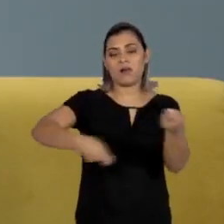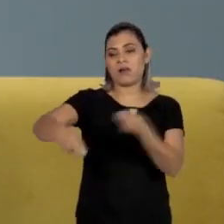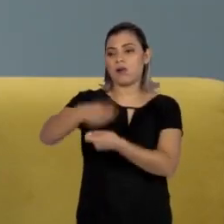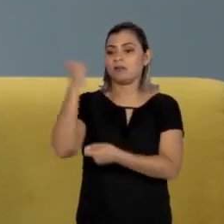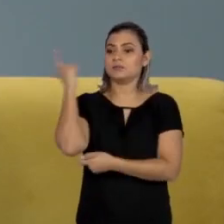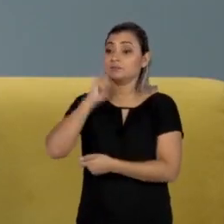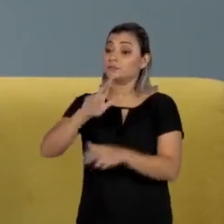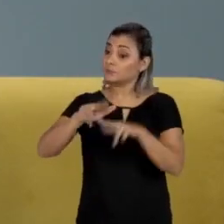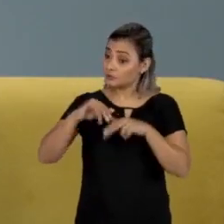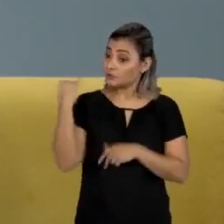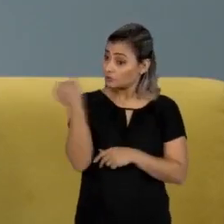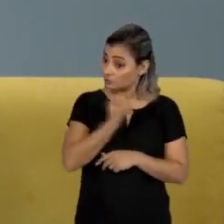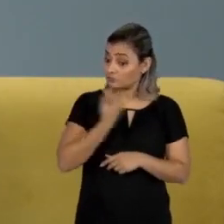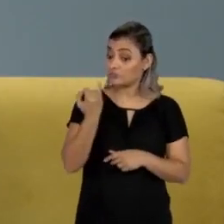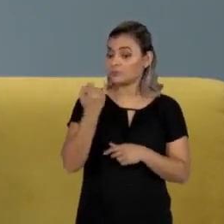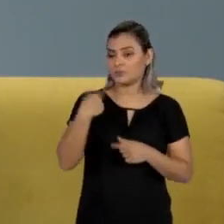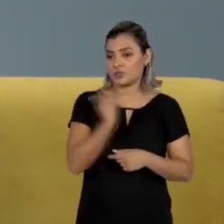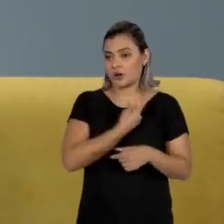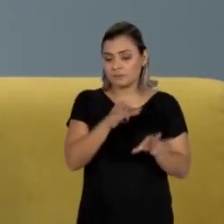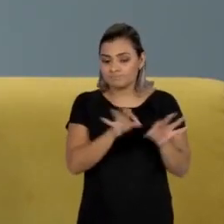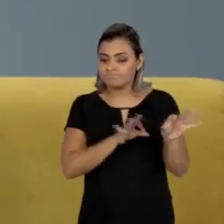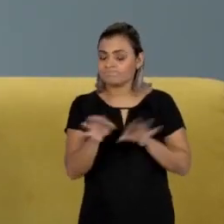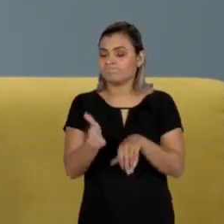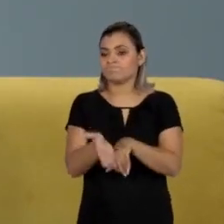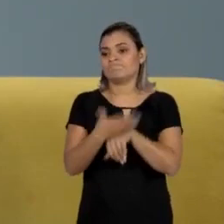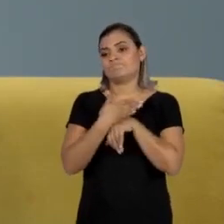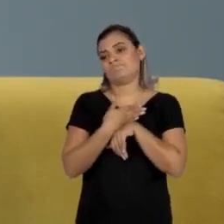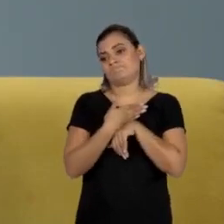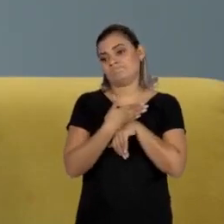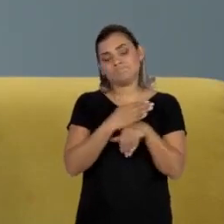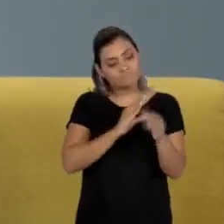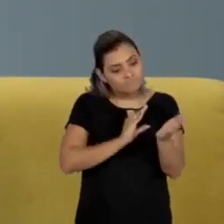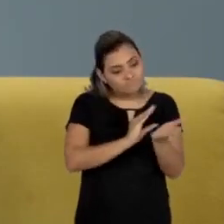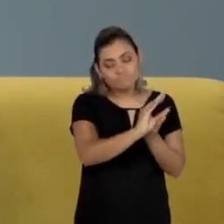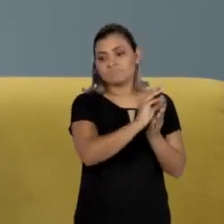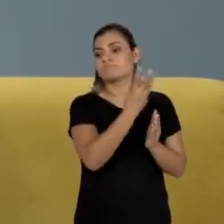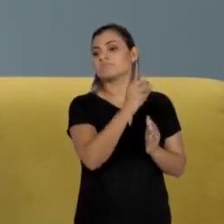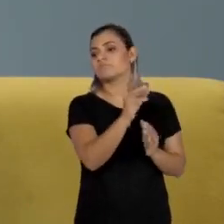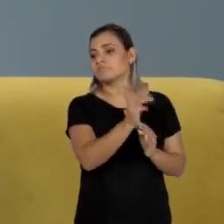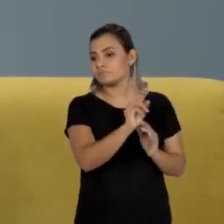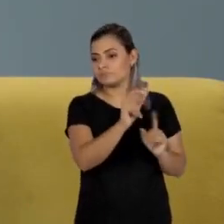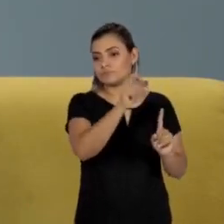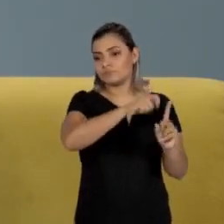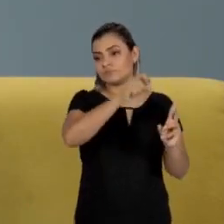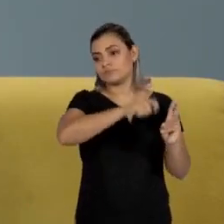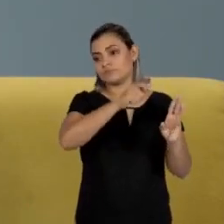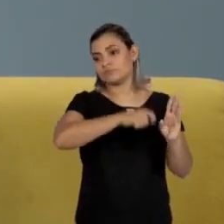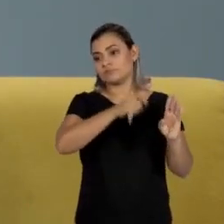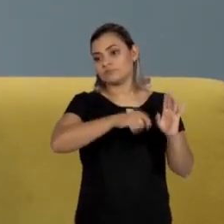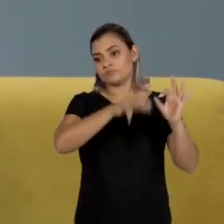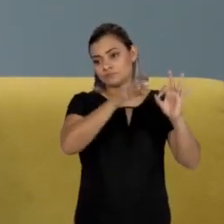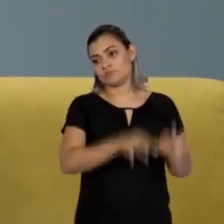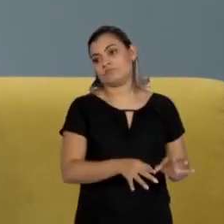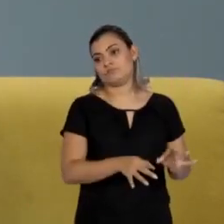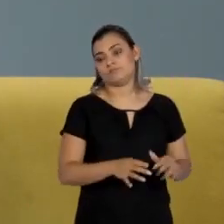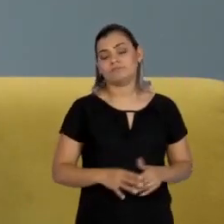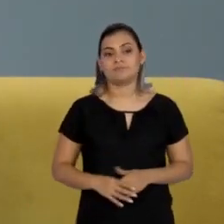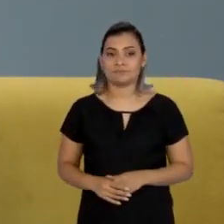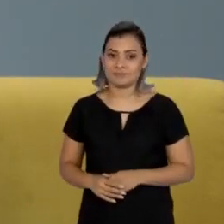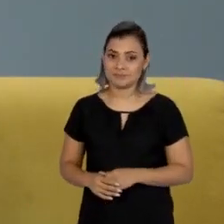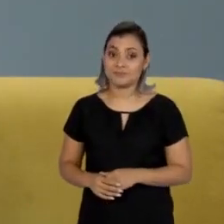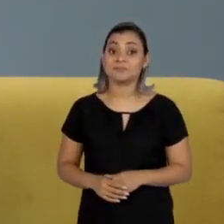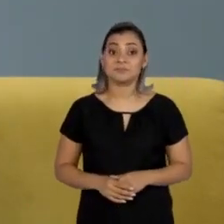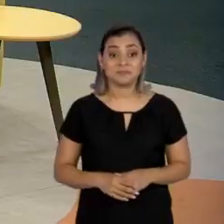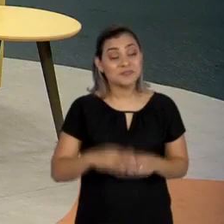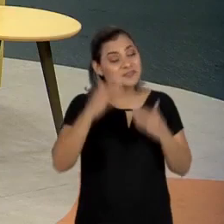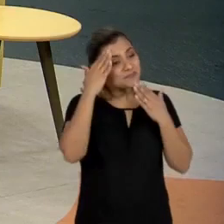a gente ter esse planejamento de investir os R$30, que seja já no início do mês. Gabriela,